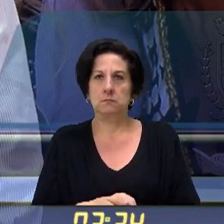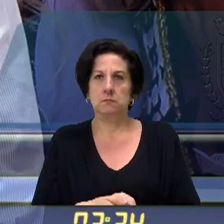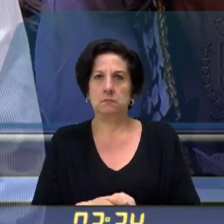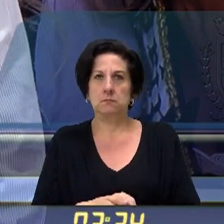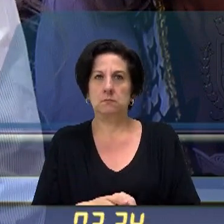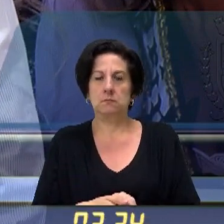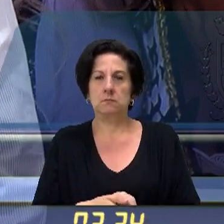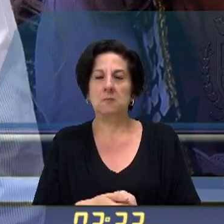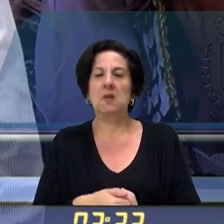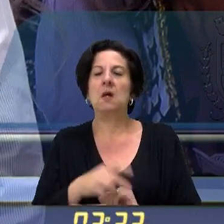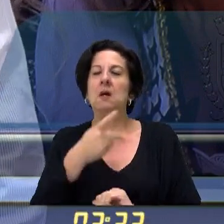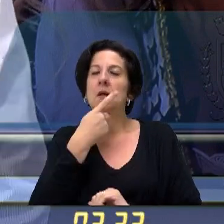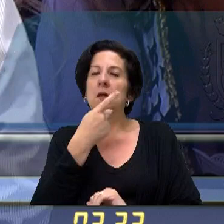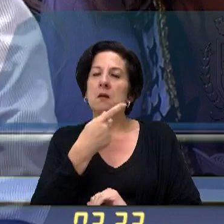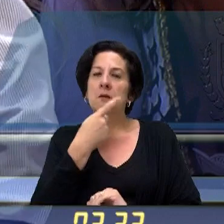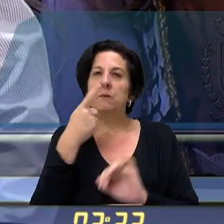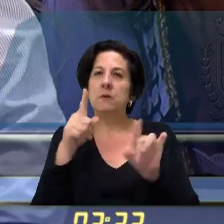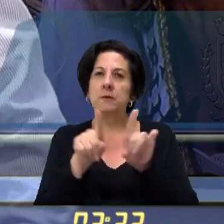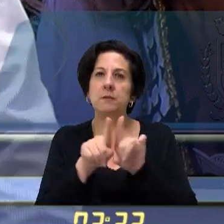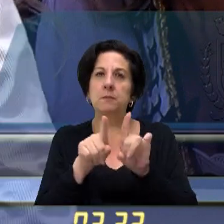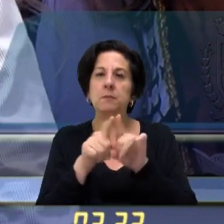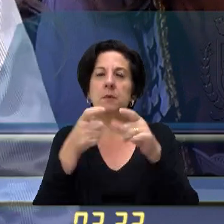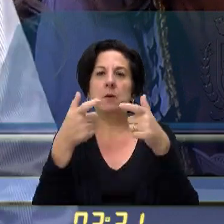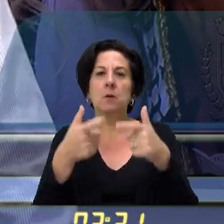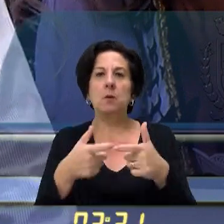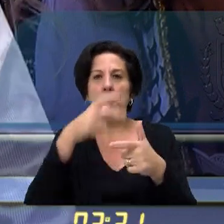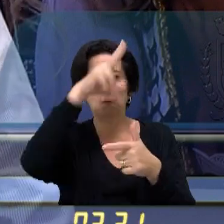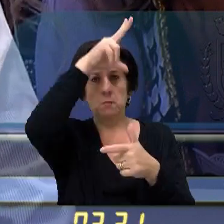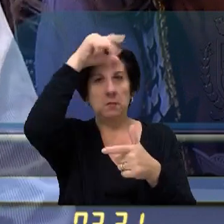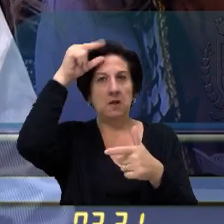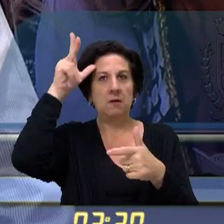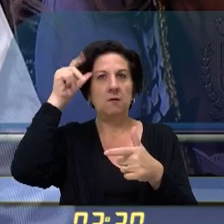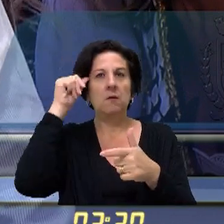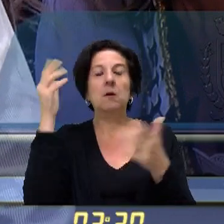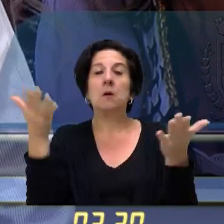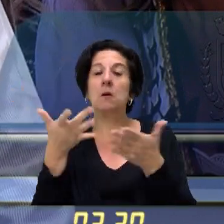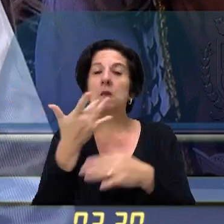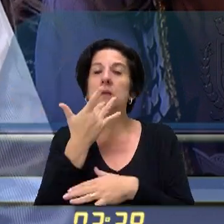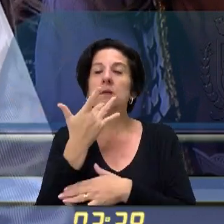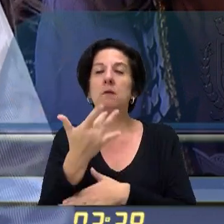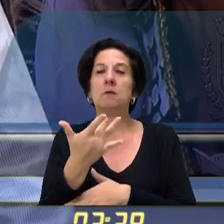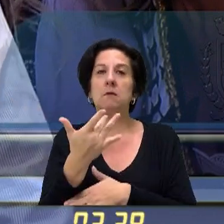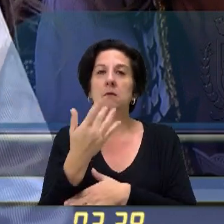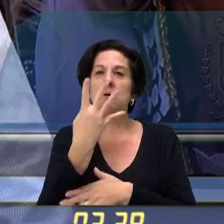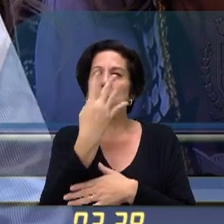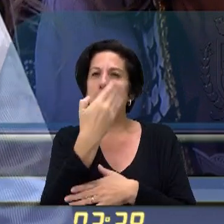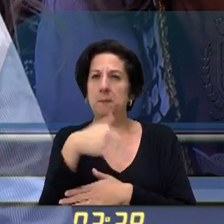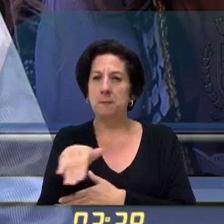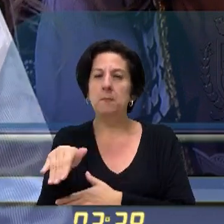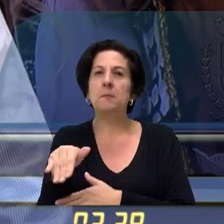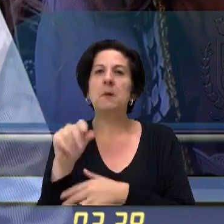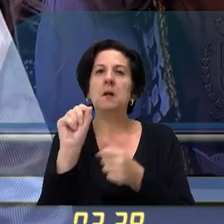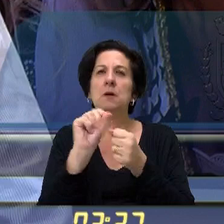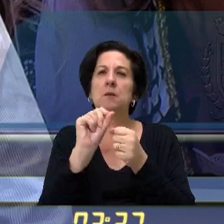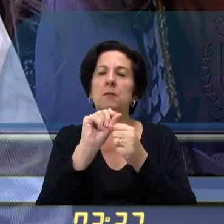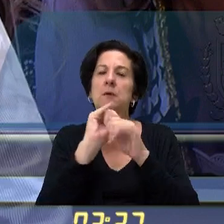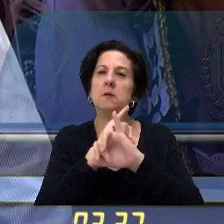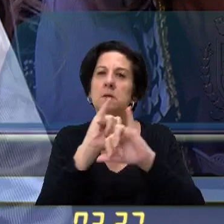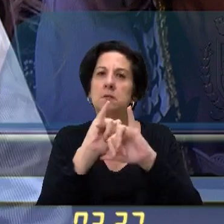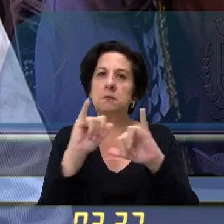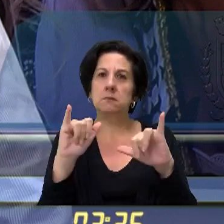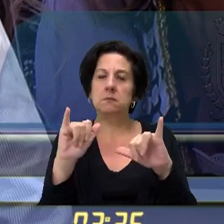Não tem como não vir aqui falar onde o nosso prefeito, agora há pouco de tarde, às 4h30 agora, ele fez o